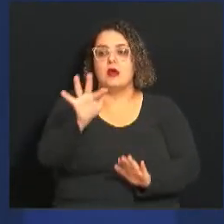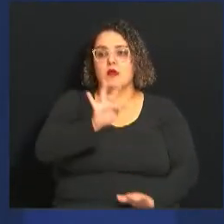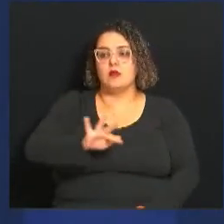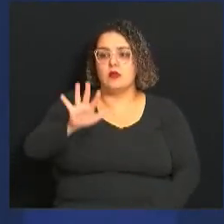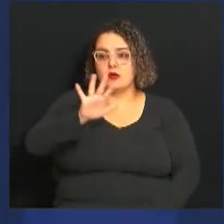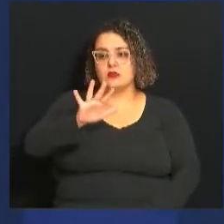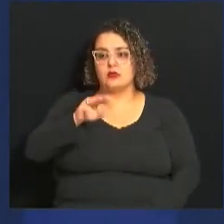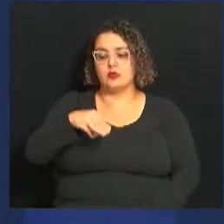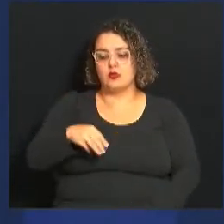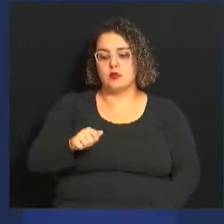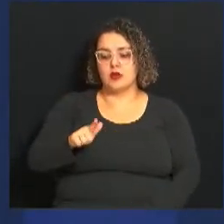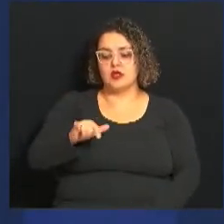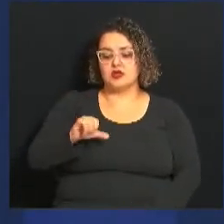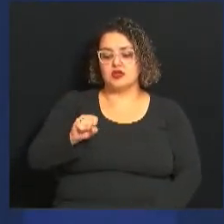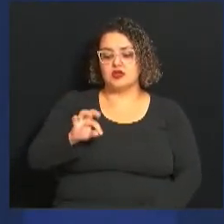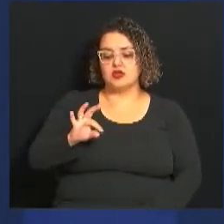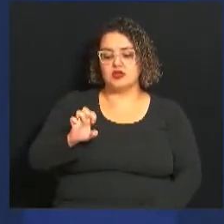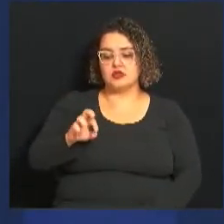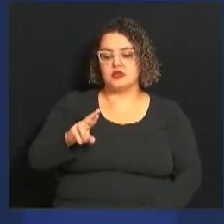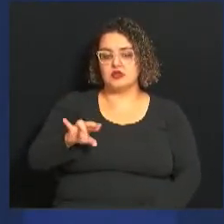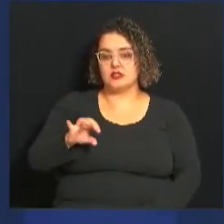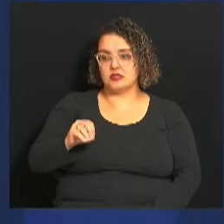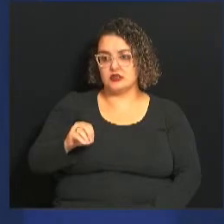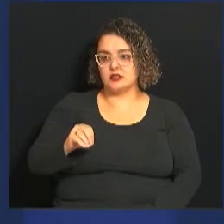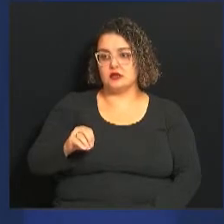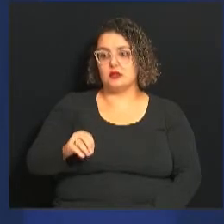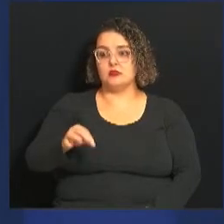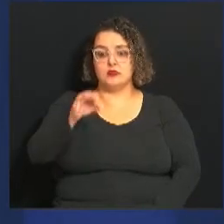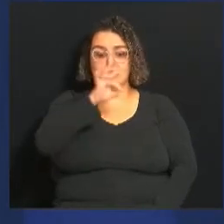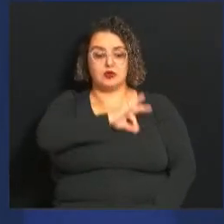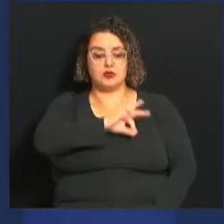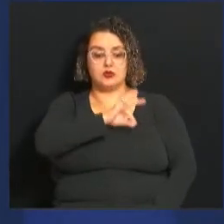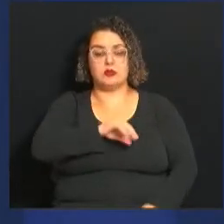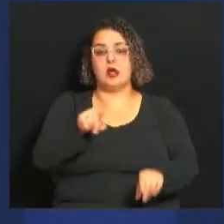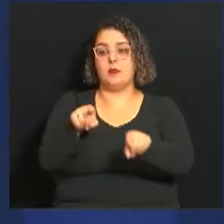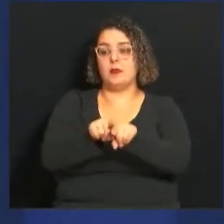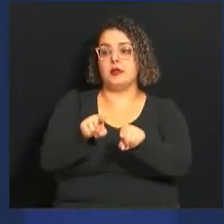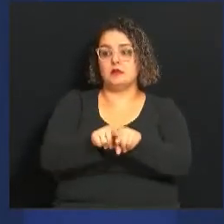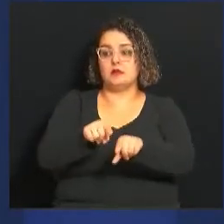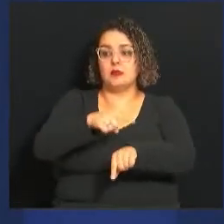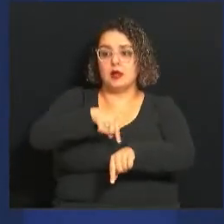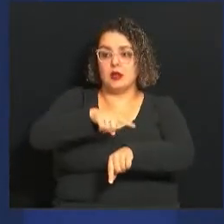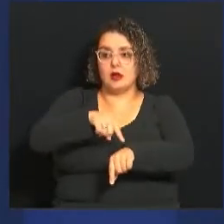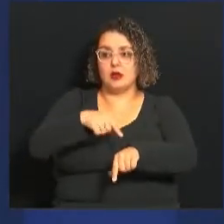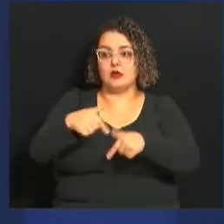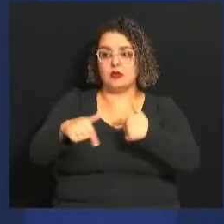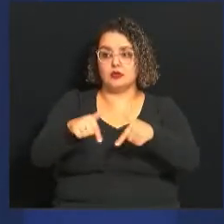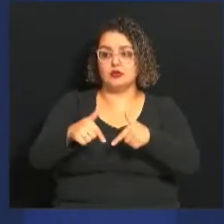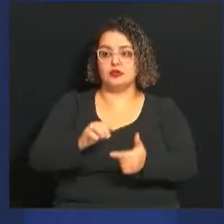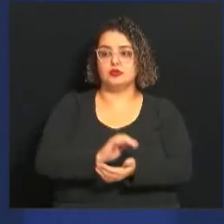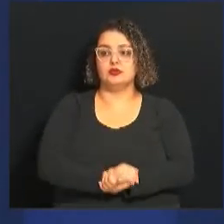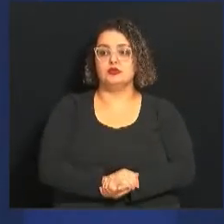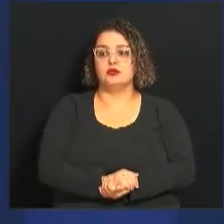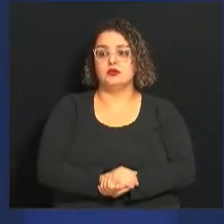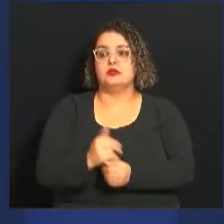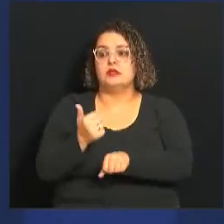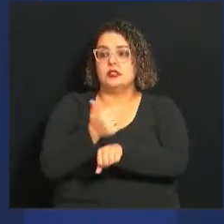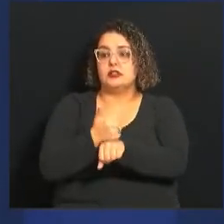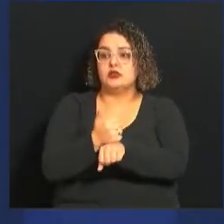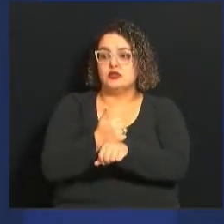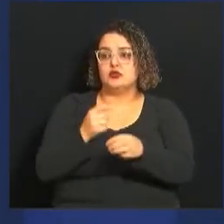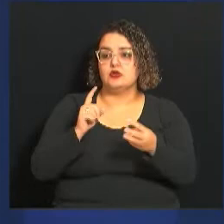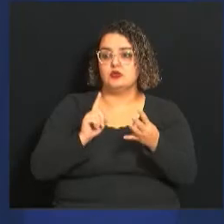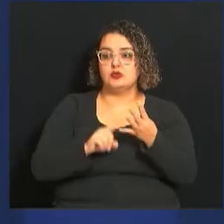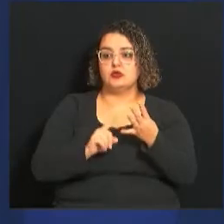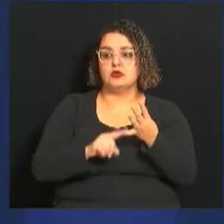magistério, que determina tanto a discussão do piso, mas que determina também a jornada de trabalho desses profissionais. Nós